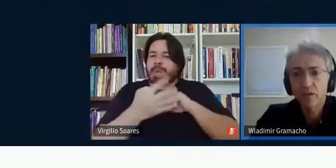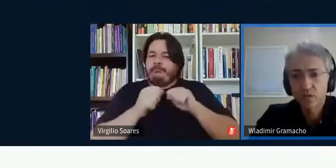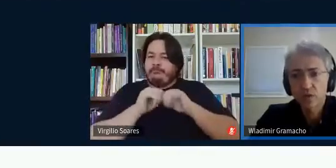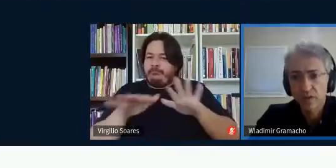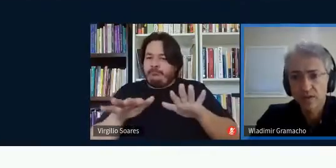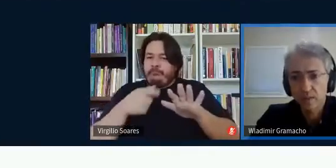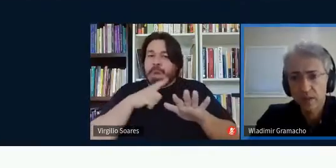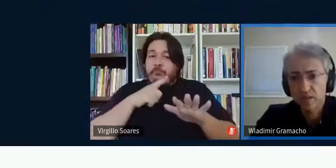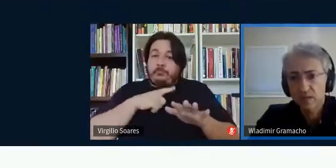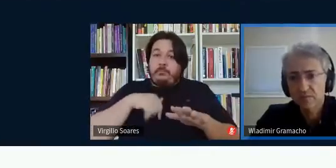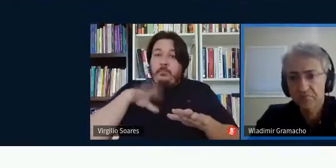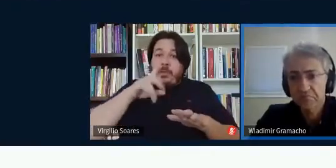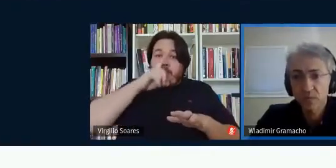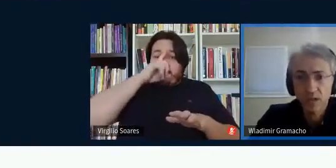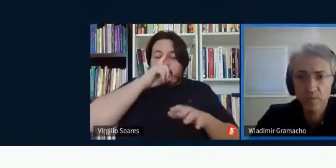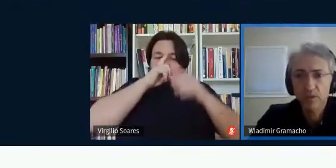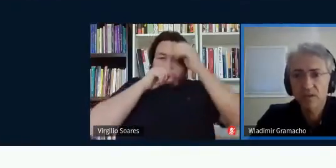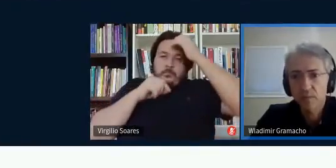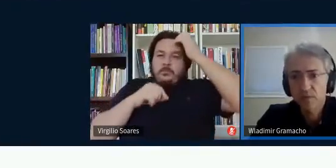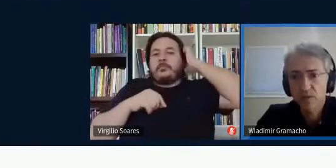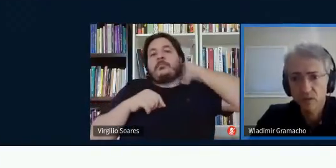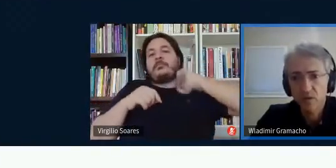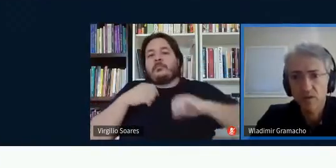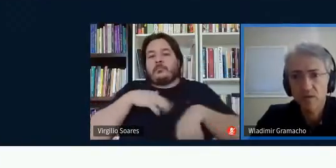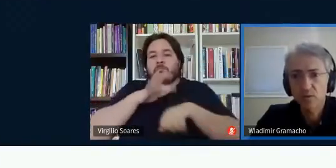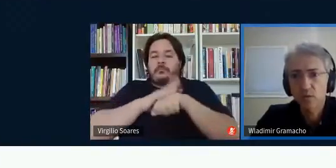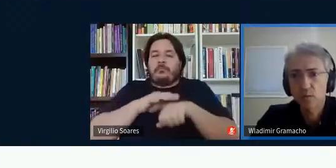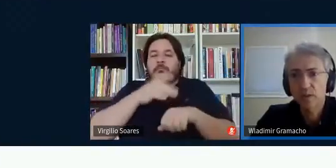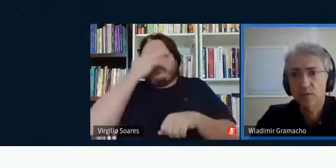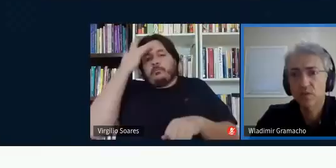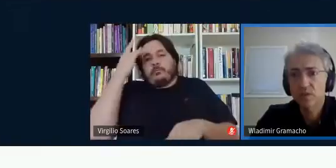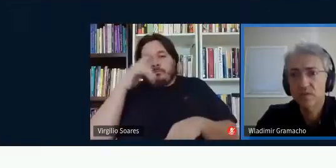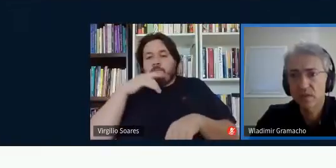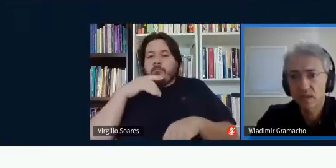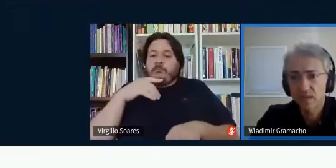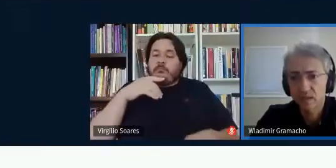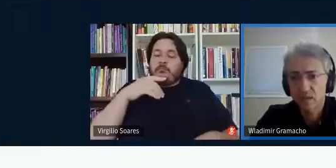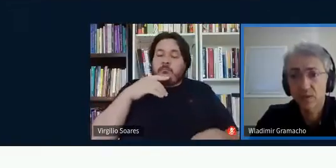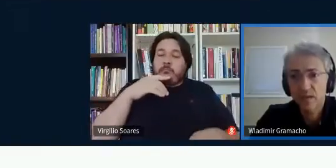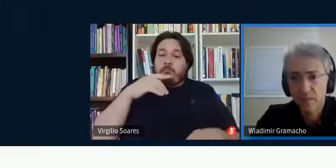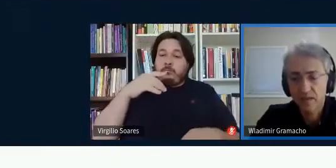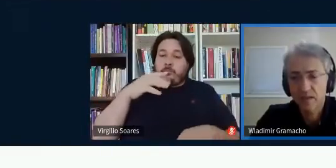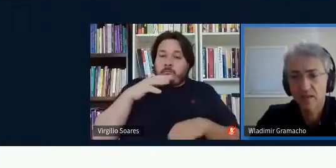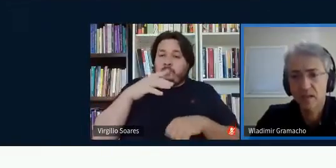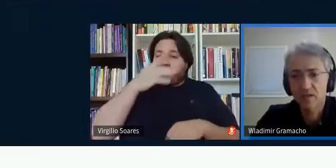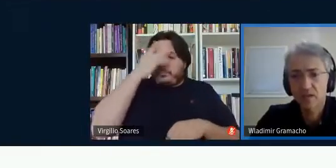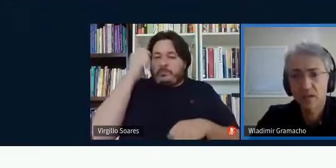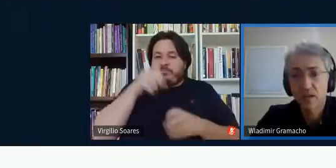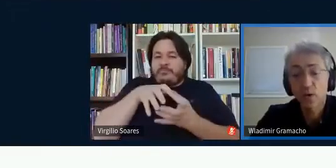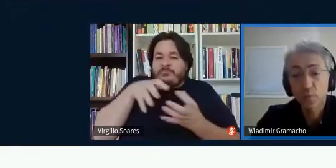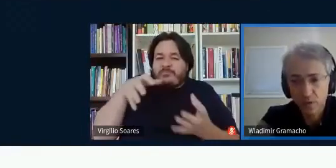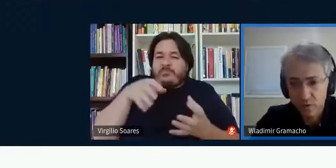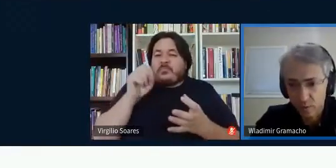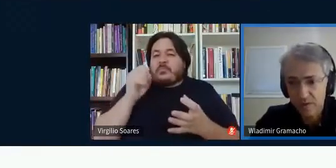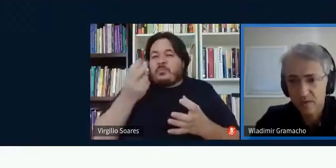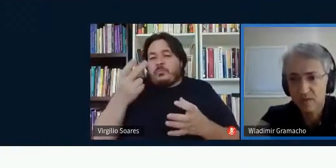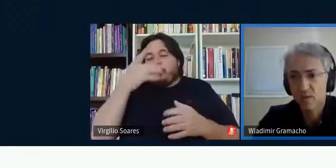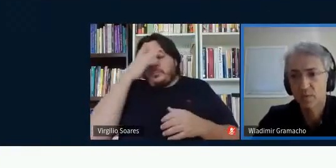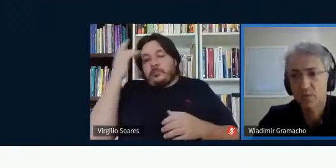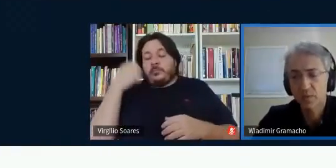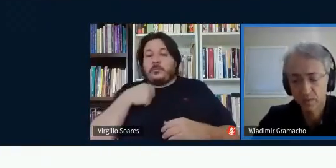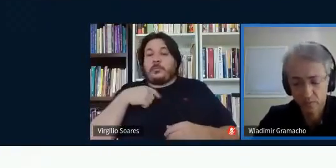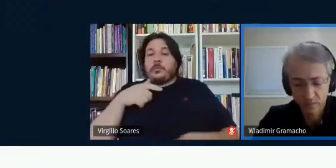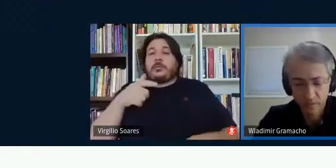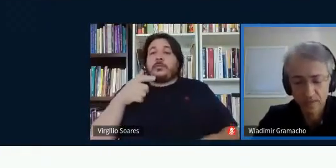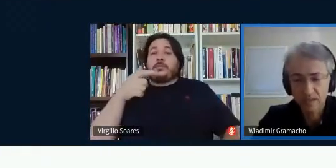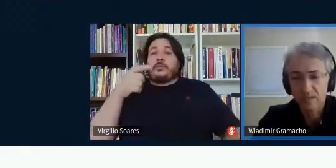maior risco de adoecimento. No caso, podem ser pessoas idosas ou portadores de deficiência de doenças pré-existentes, ou pessoas obesas,